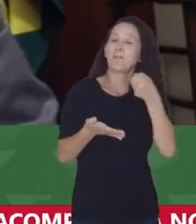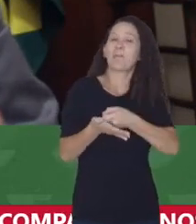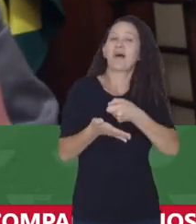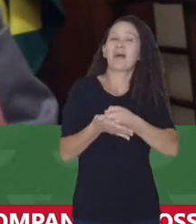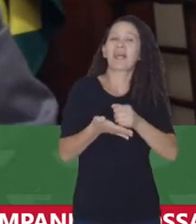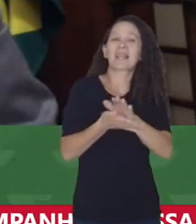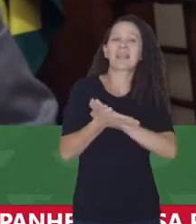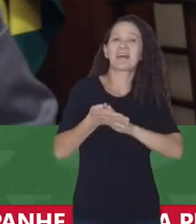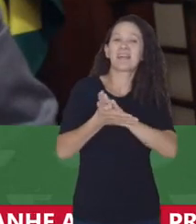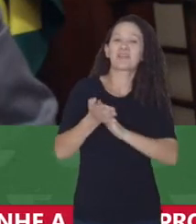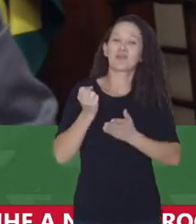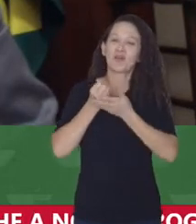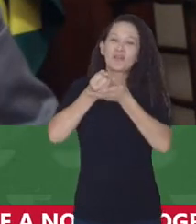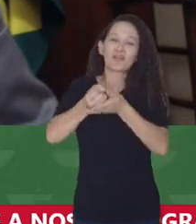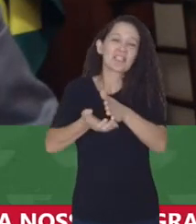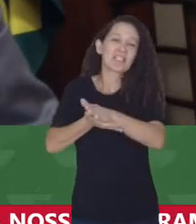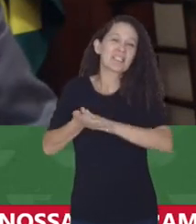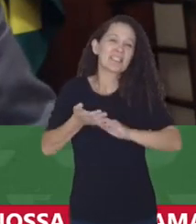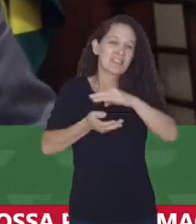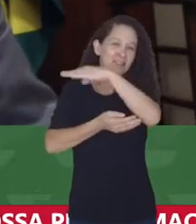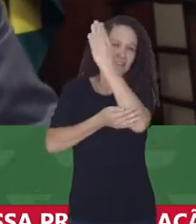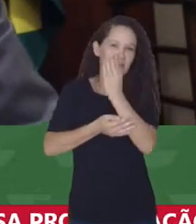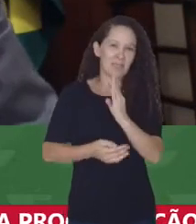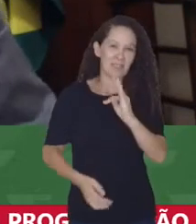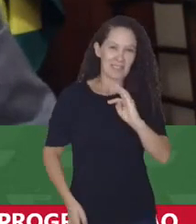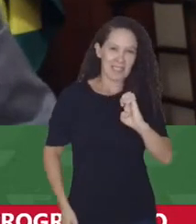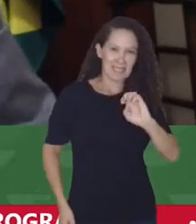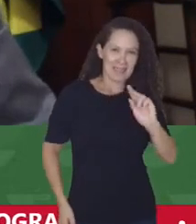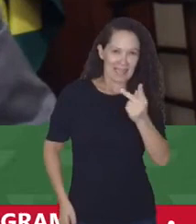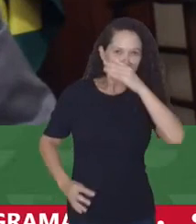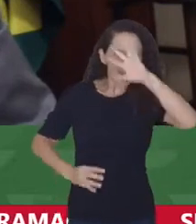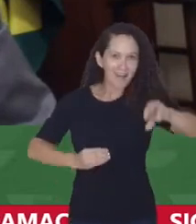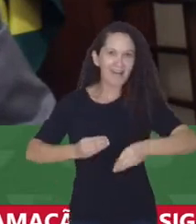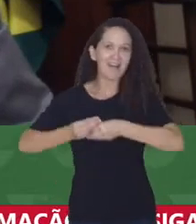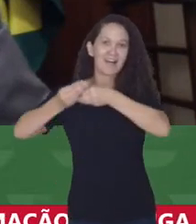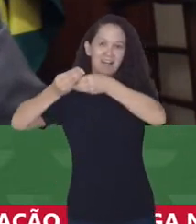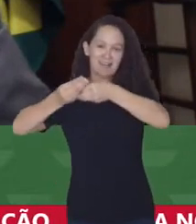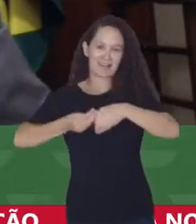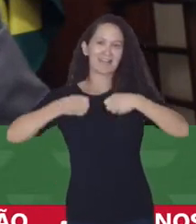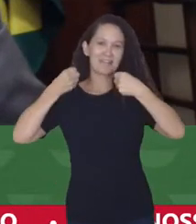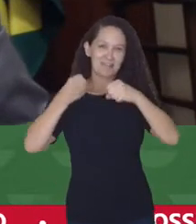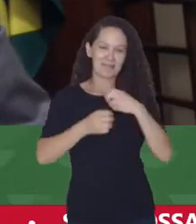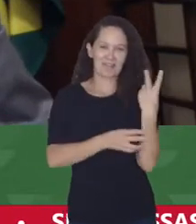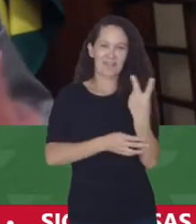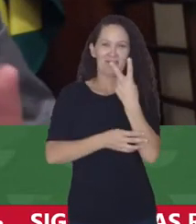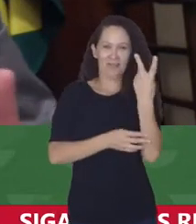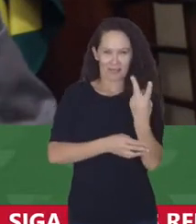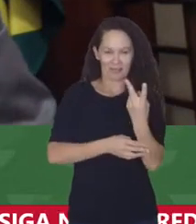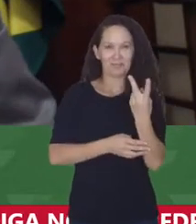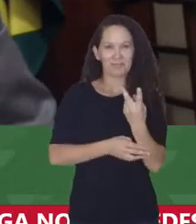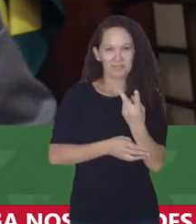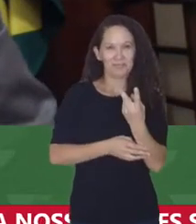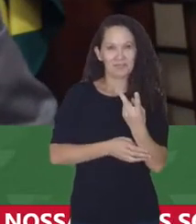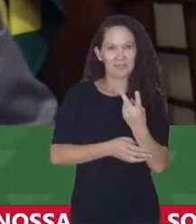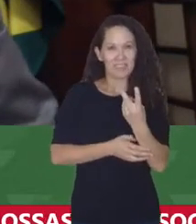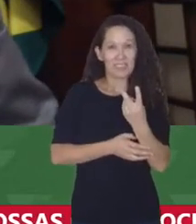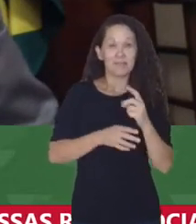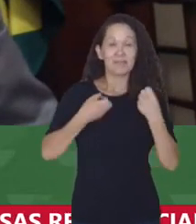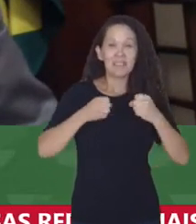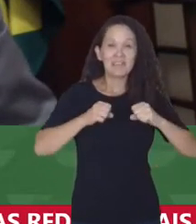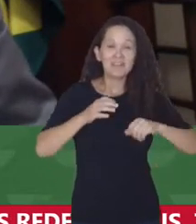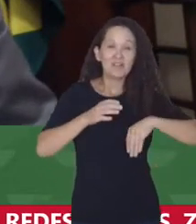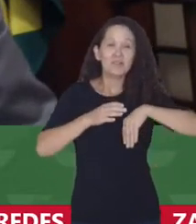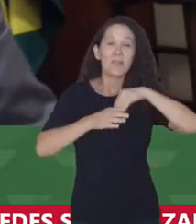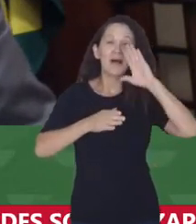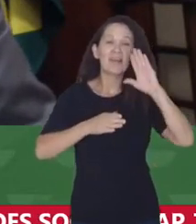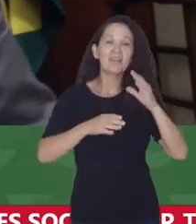pop, não contribui com a nação. E para ser tech tem que agregar mais valores, tem que reindustrializar mais,